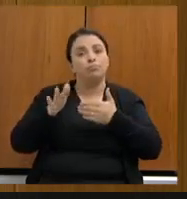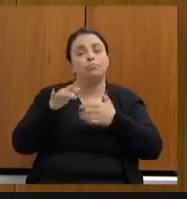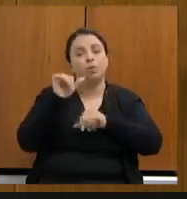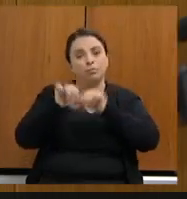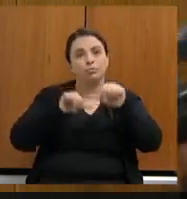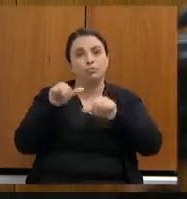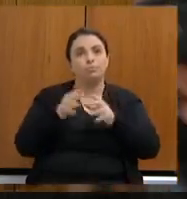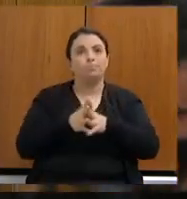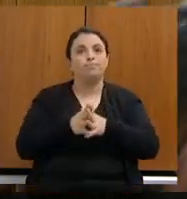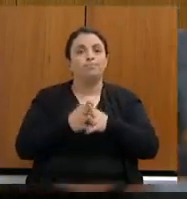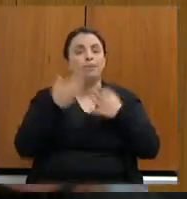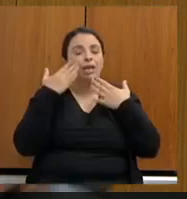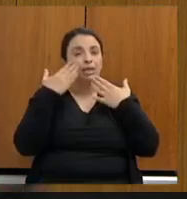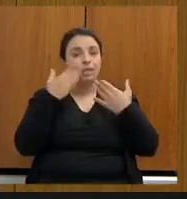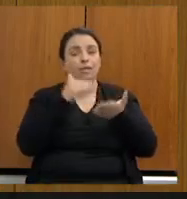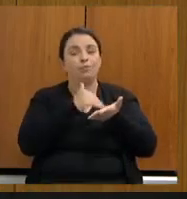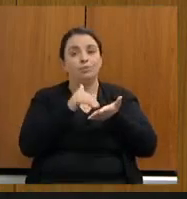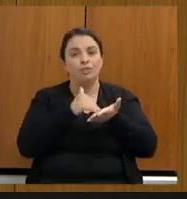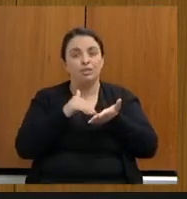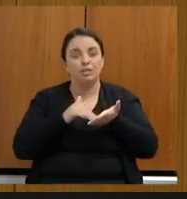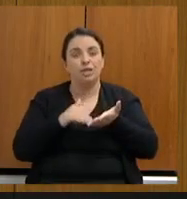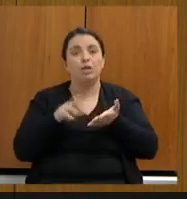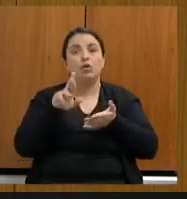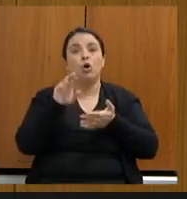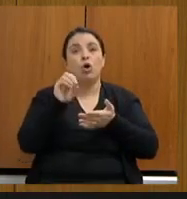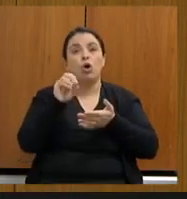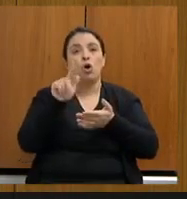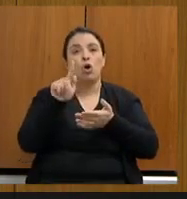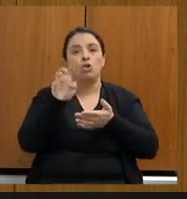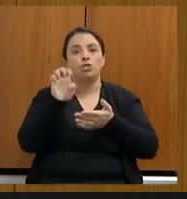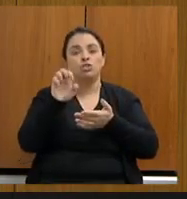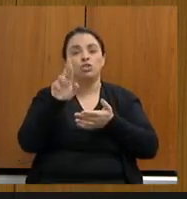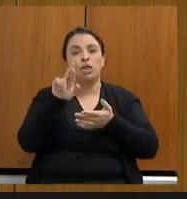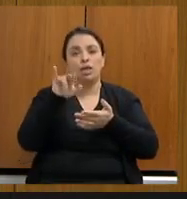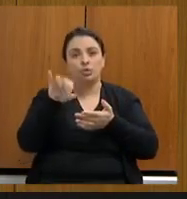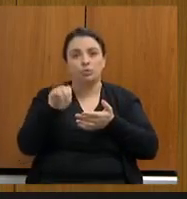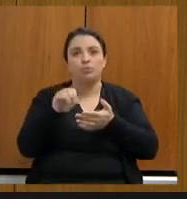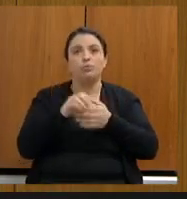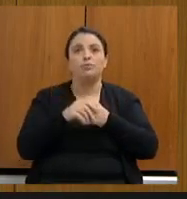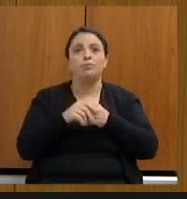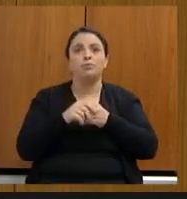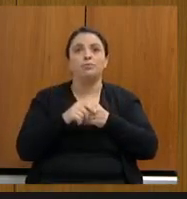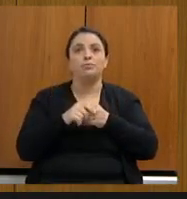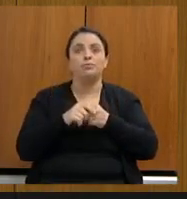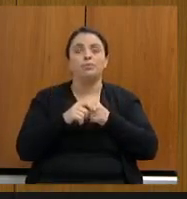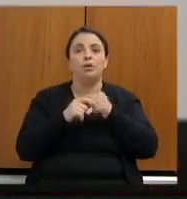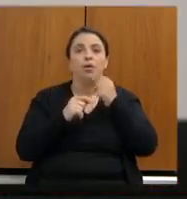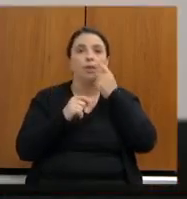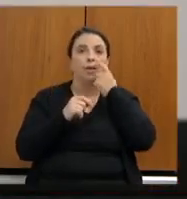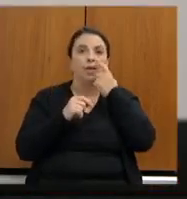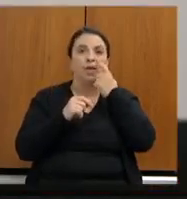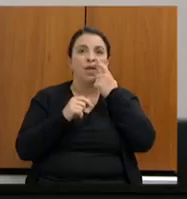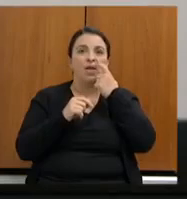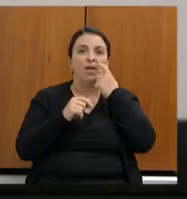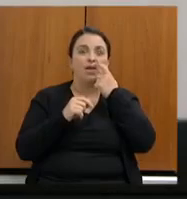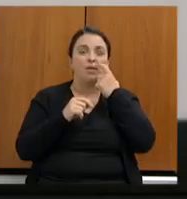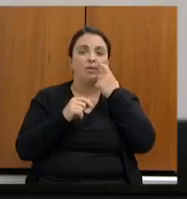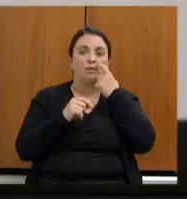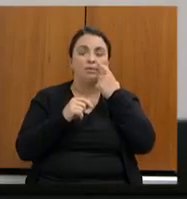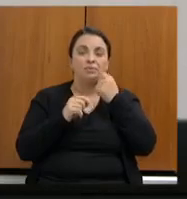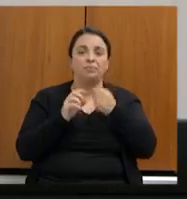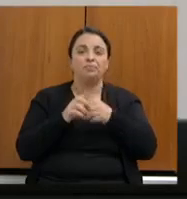o ok agradecemos ao secretário Rogério Greco boa noite E aí fora isso